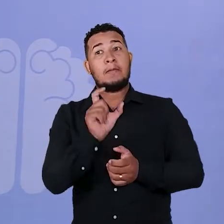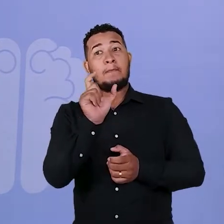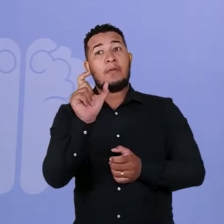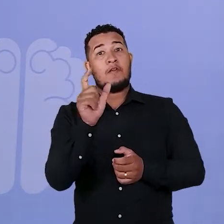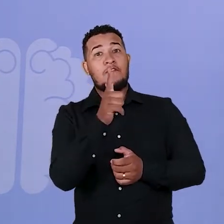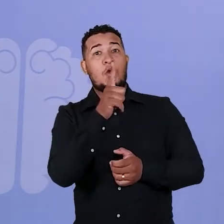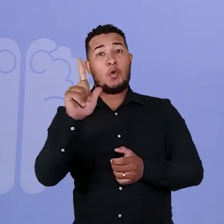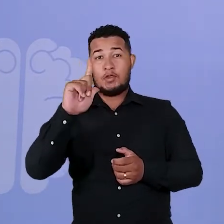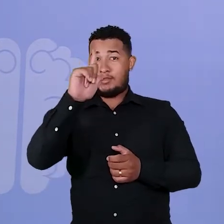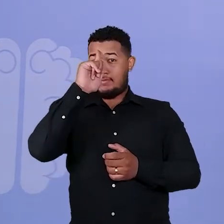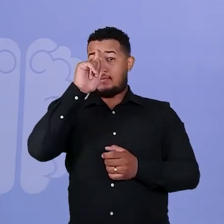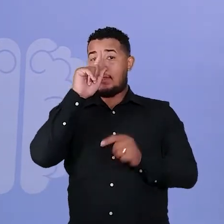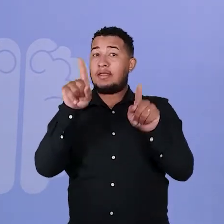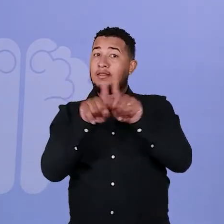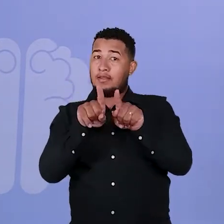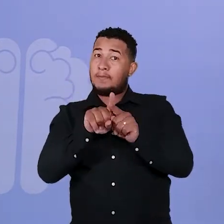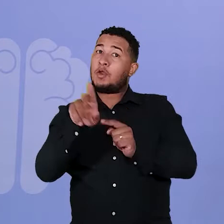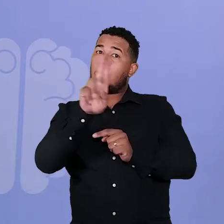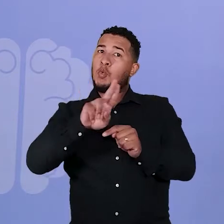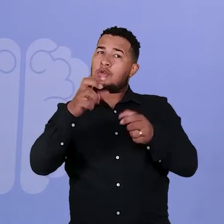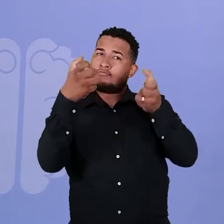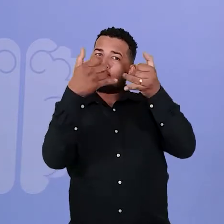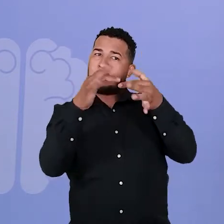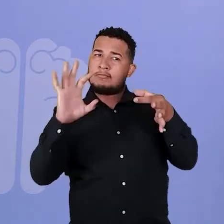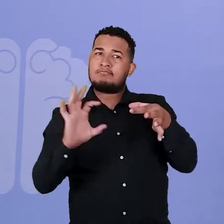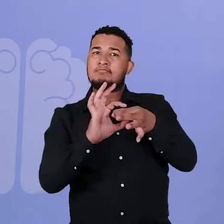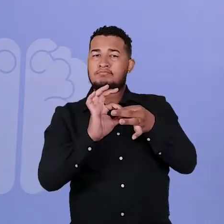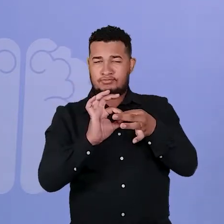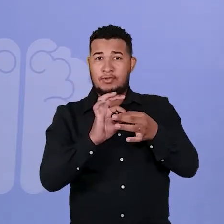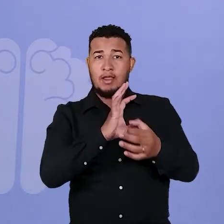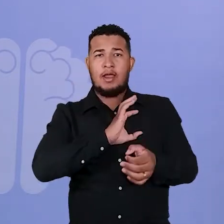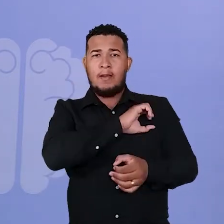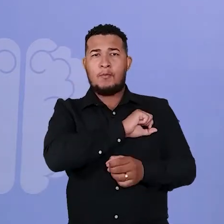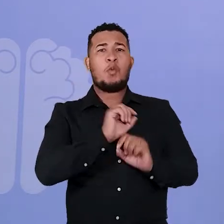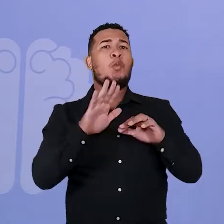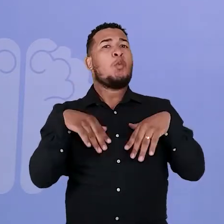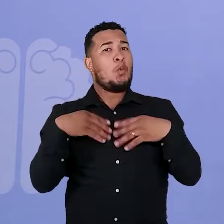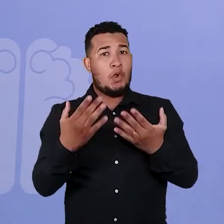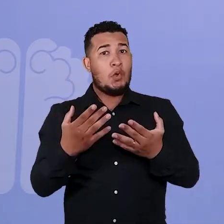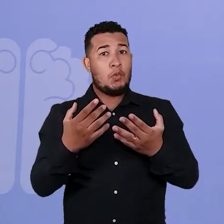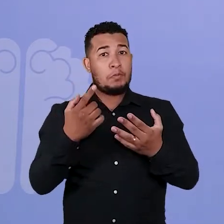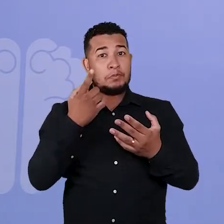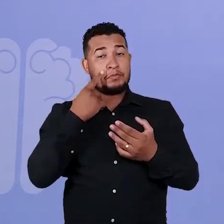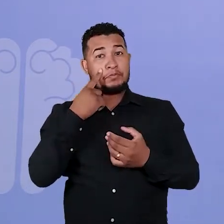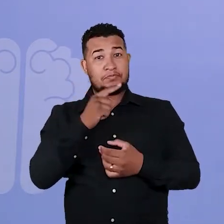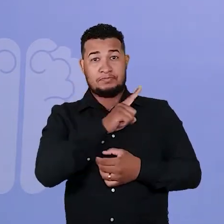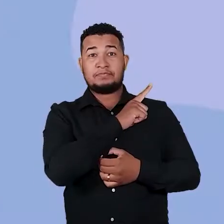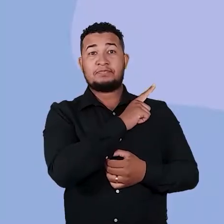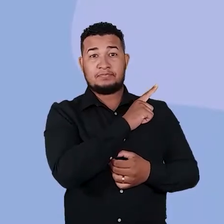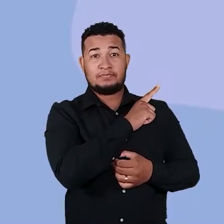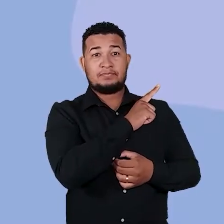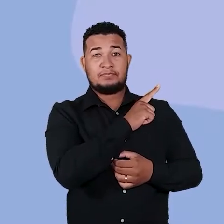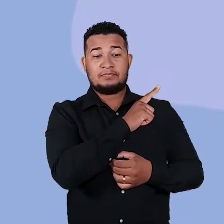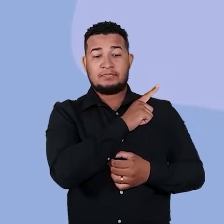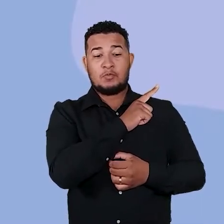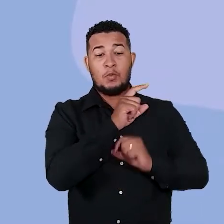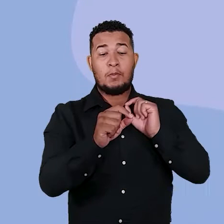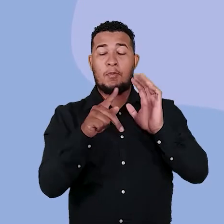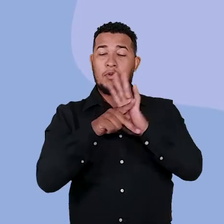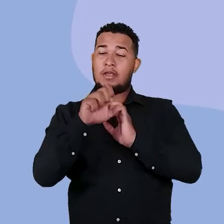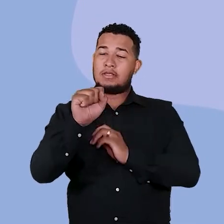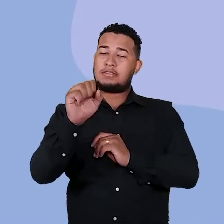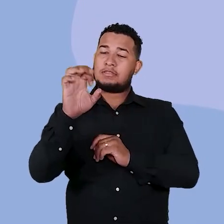Um outro termo grego utilizado para falar da experiência do amor, vamos lá no slide,